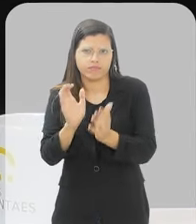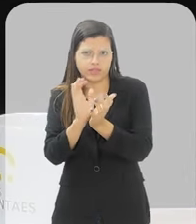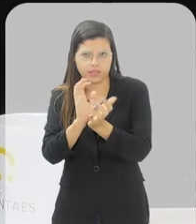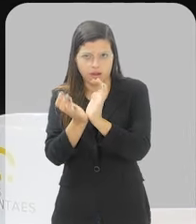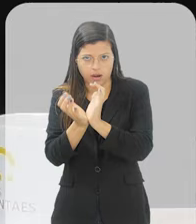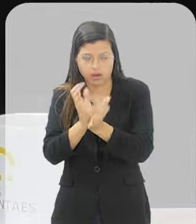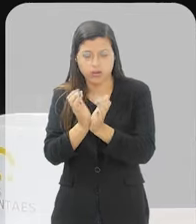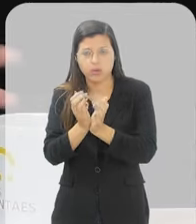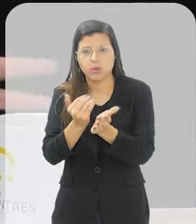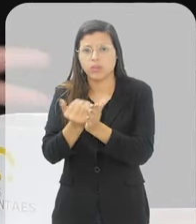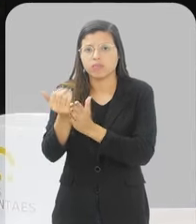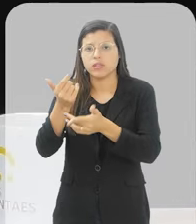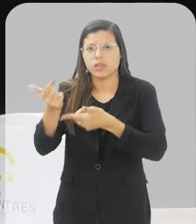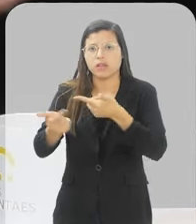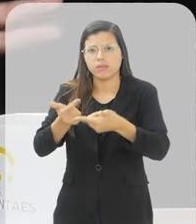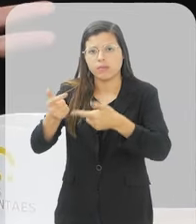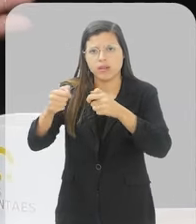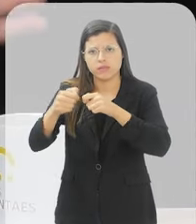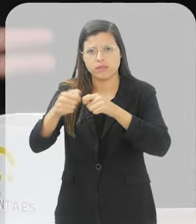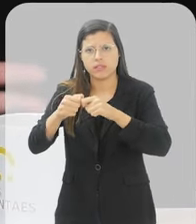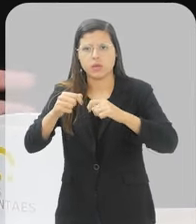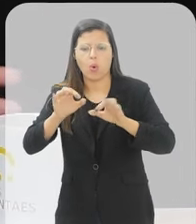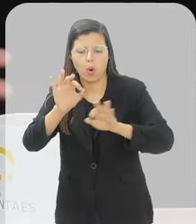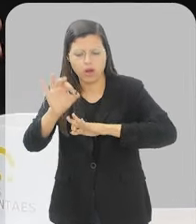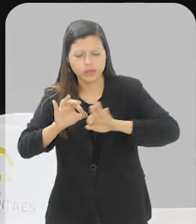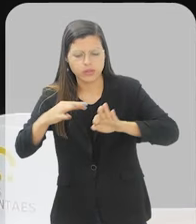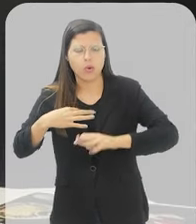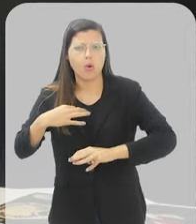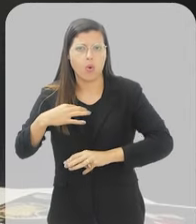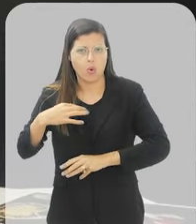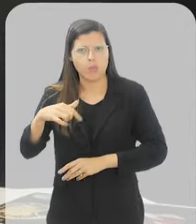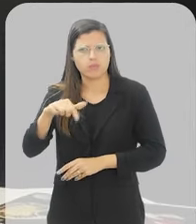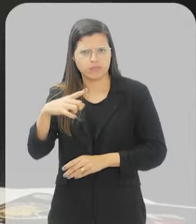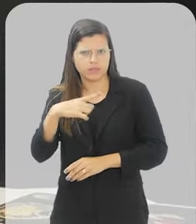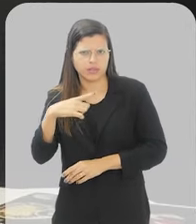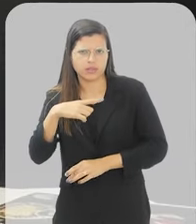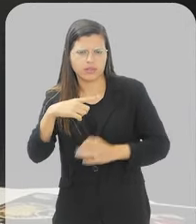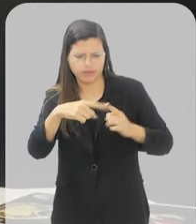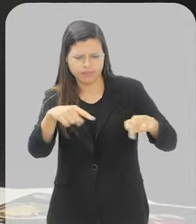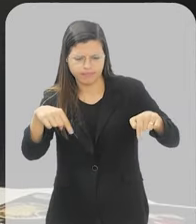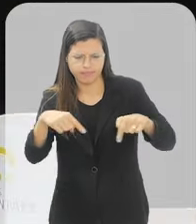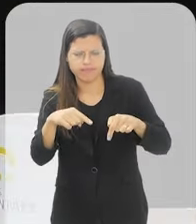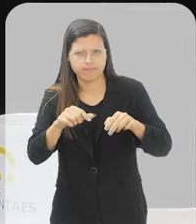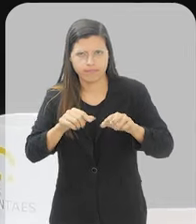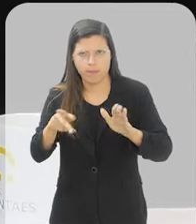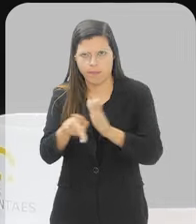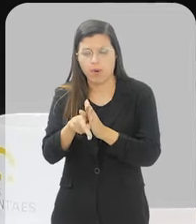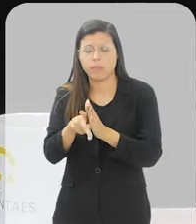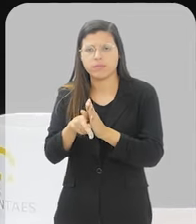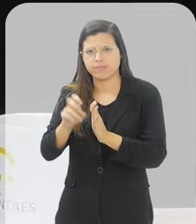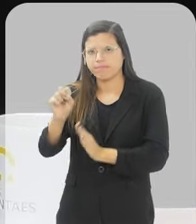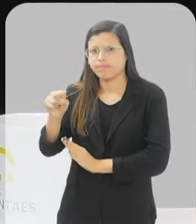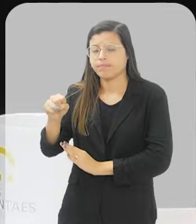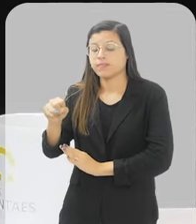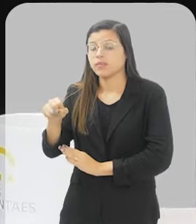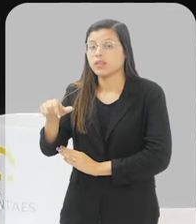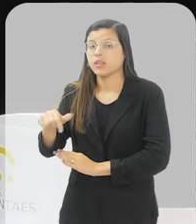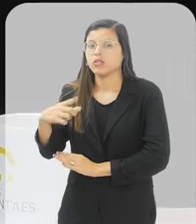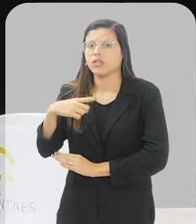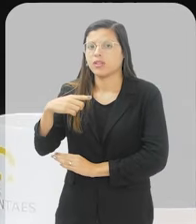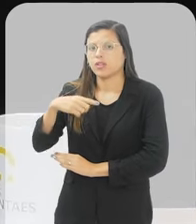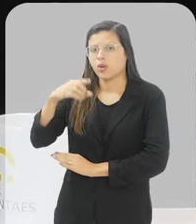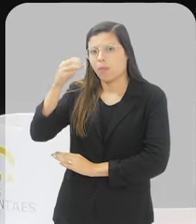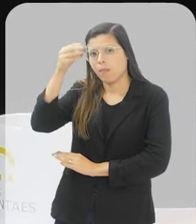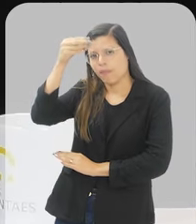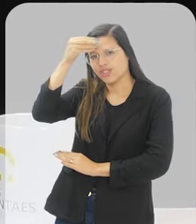eu comecei a trabalhar fazendo fantasias. Você tem um ateliê também, sim, né? Sim, tenho ateliê. Aí comecei a fazer fantasias e eu tinha uma tia que